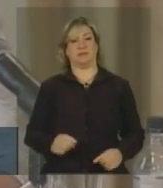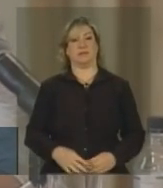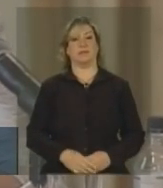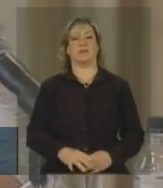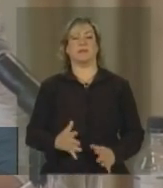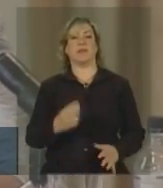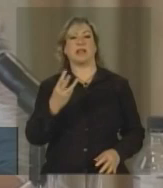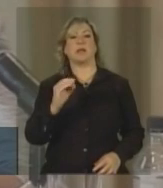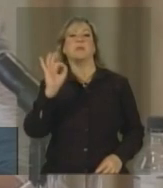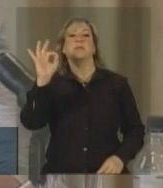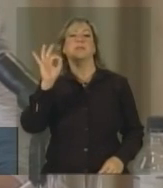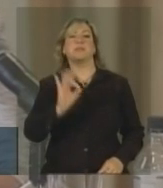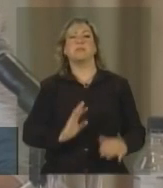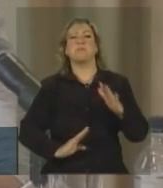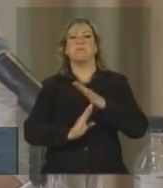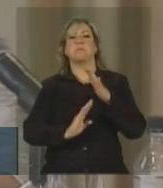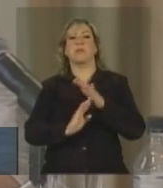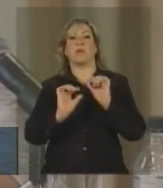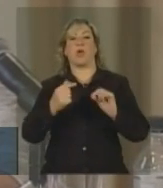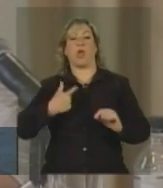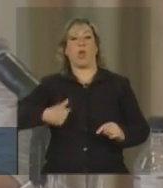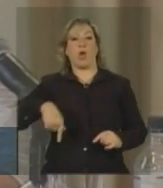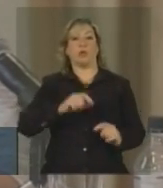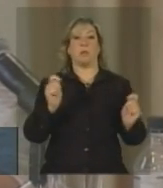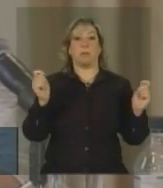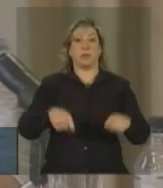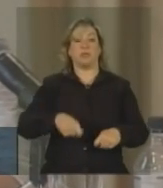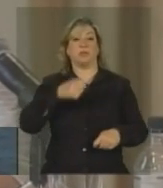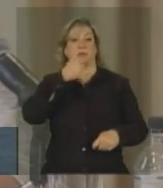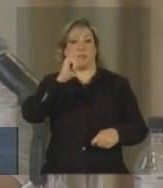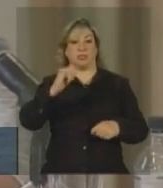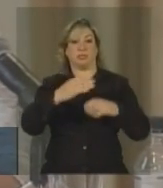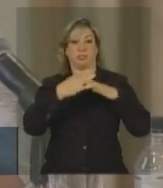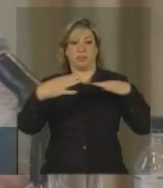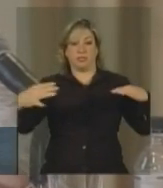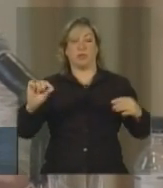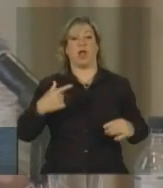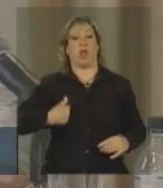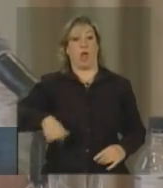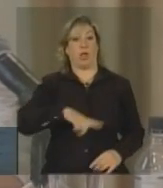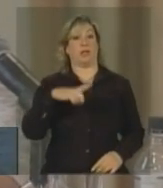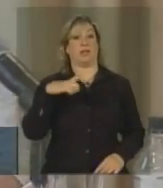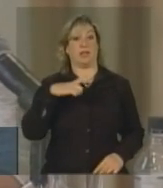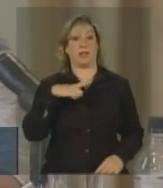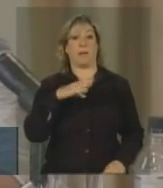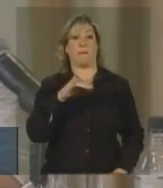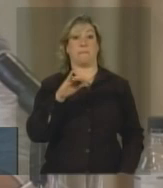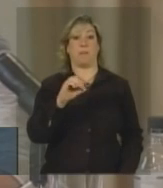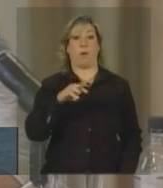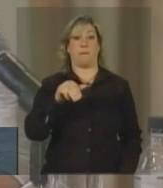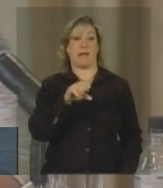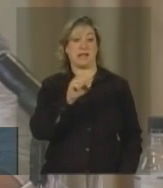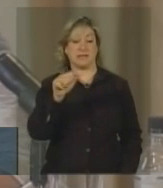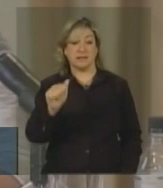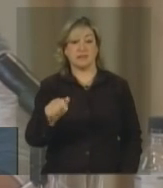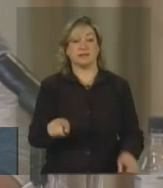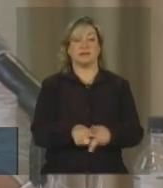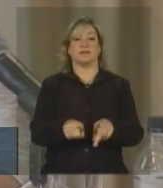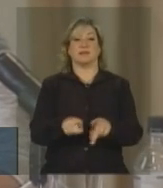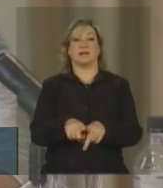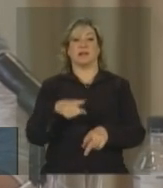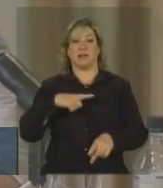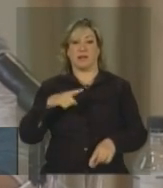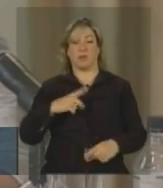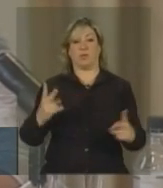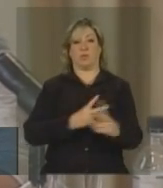30%. É, uns 30% no máximo do nosso potencial hidrelétrico. Temos ainda biomassa e temos